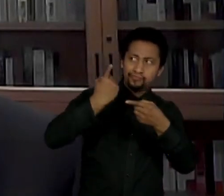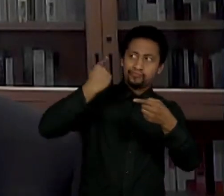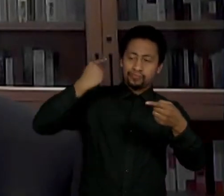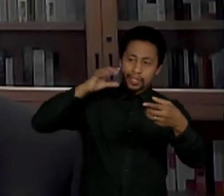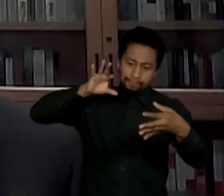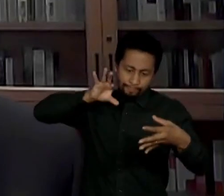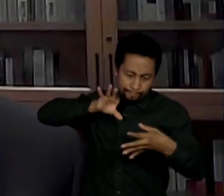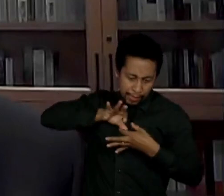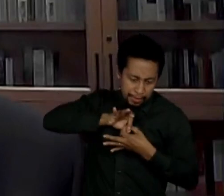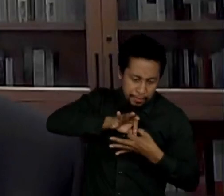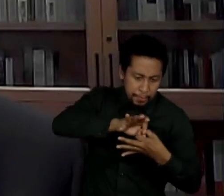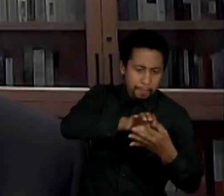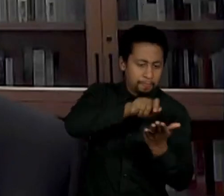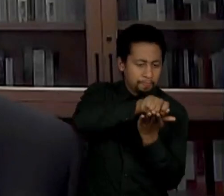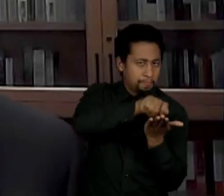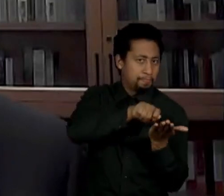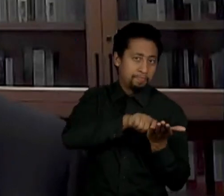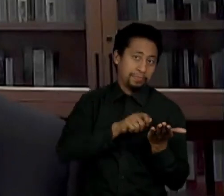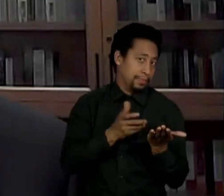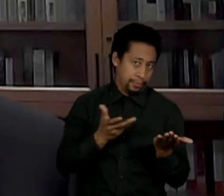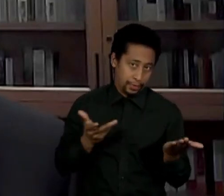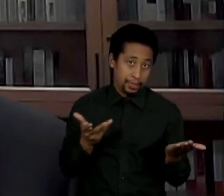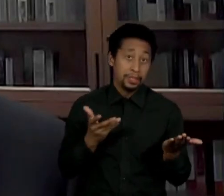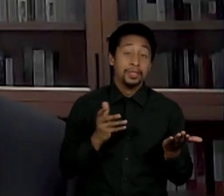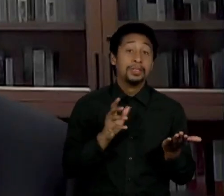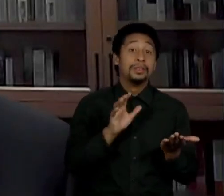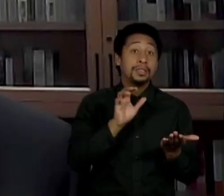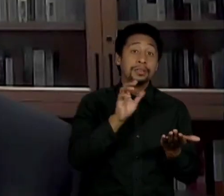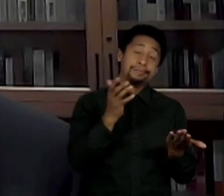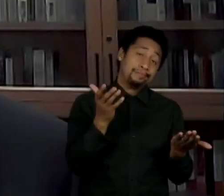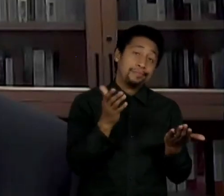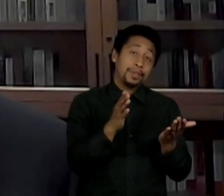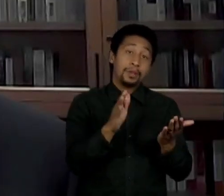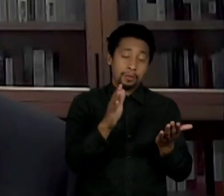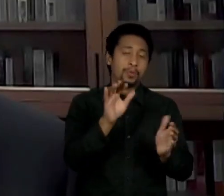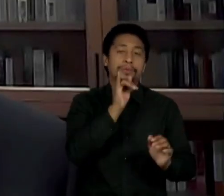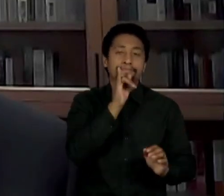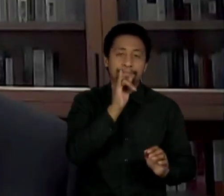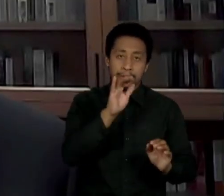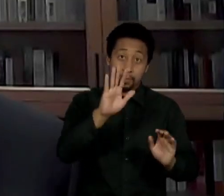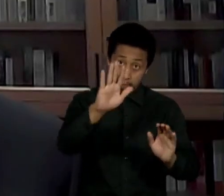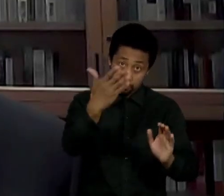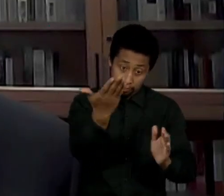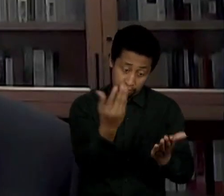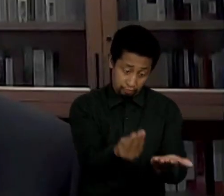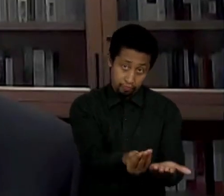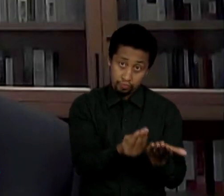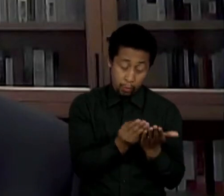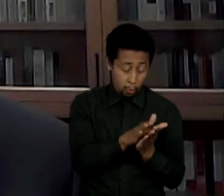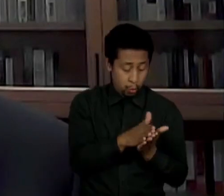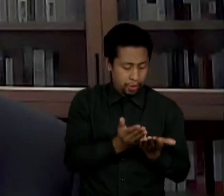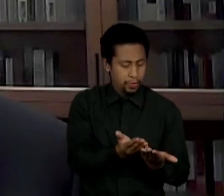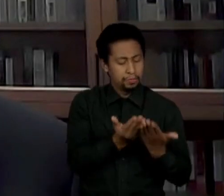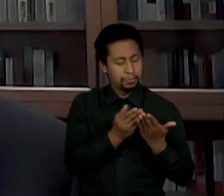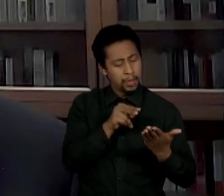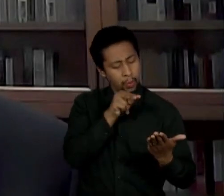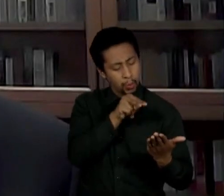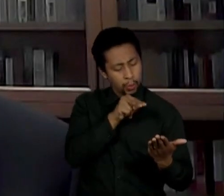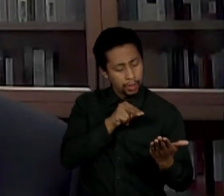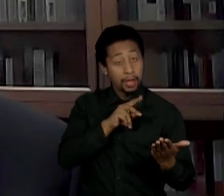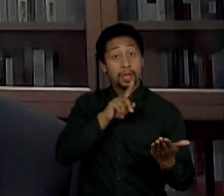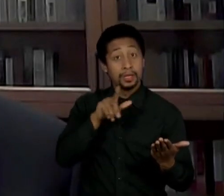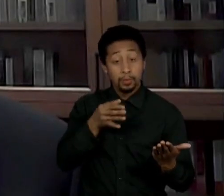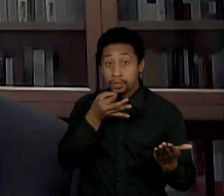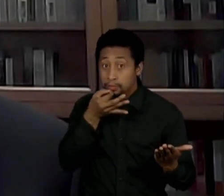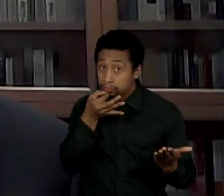Eu vou ser senti a book para ler, para ver, para para ver, comentar, e eu vou ver something like